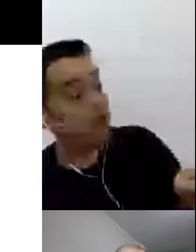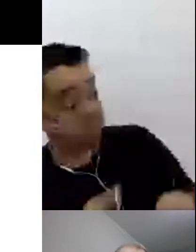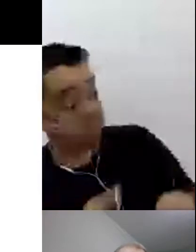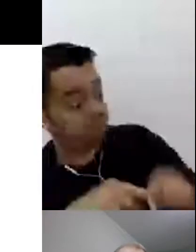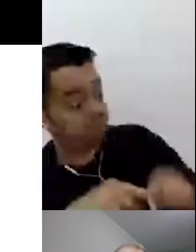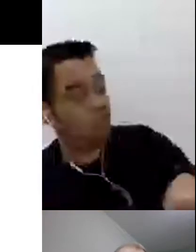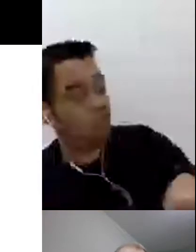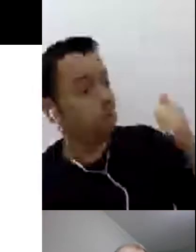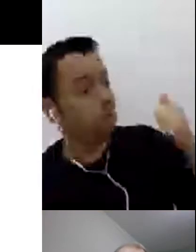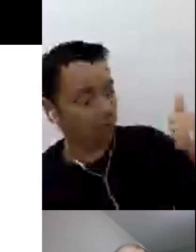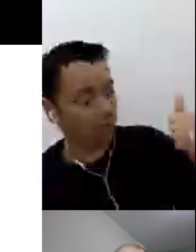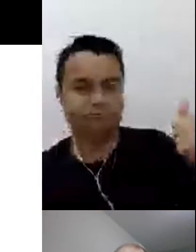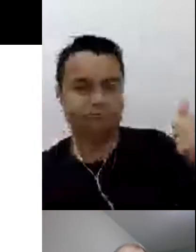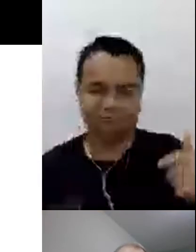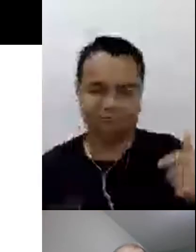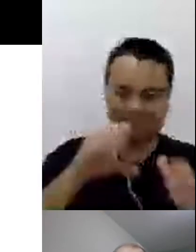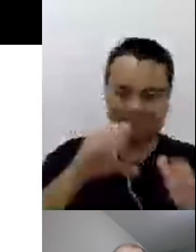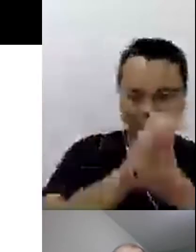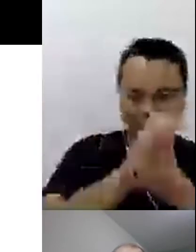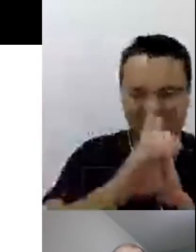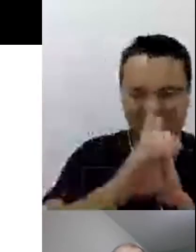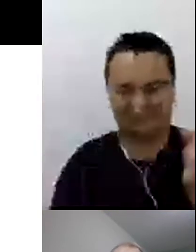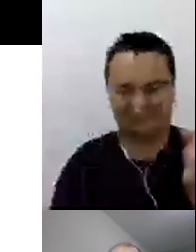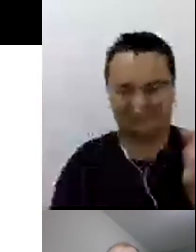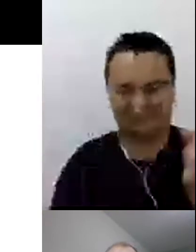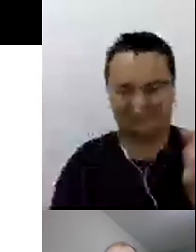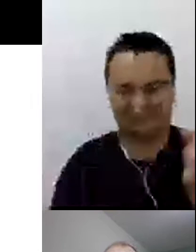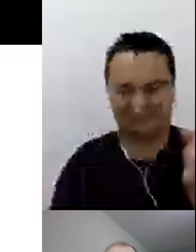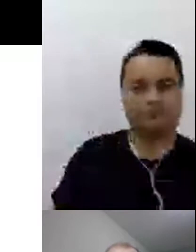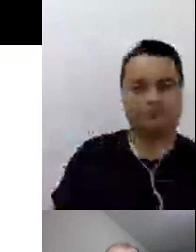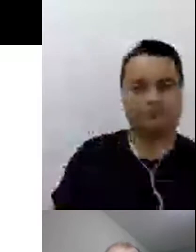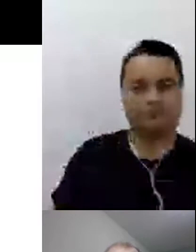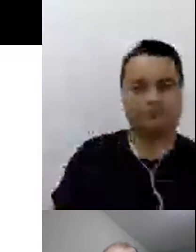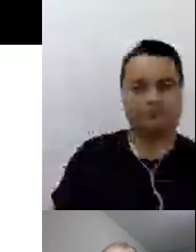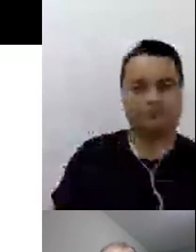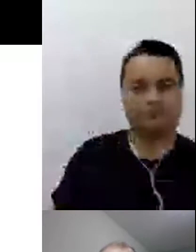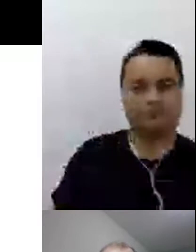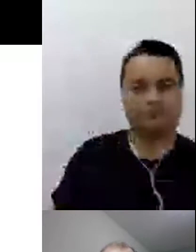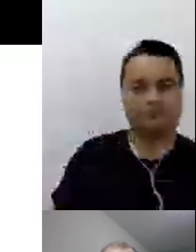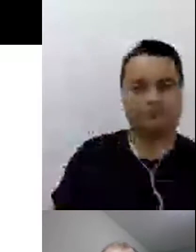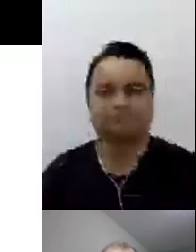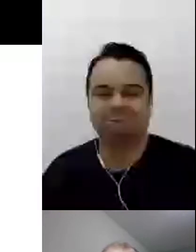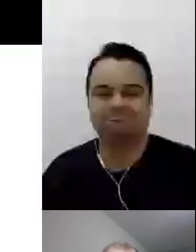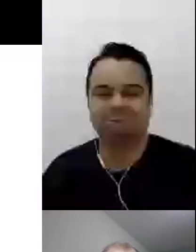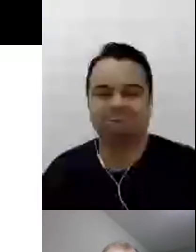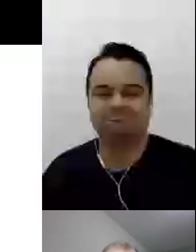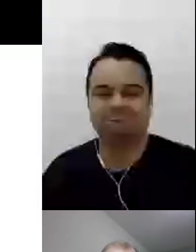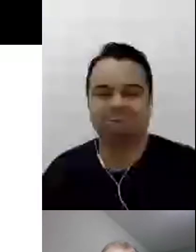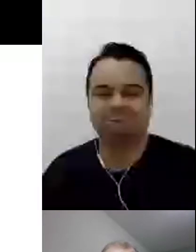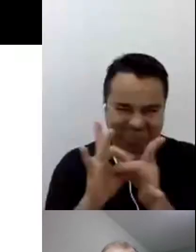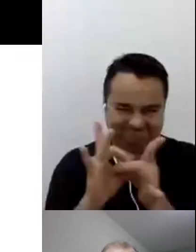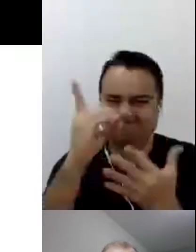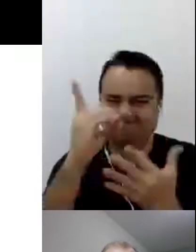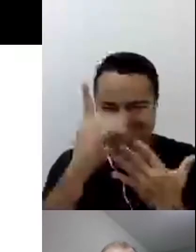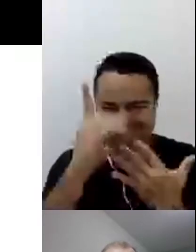aqui eu trouxe um conceito bastante novo para mostrar para vocês como que tudo isso se conecta, né, esses dados.